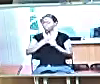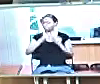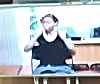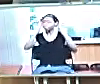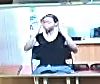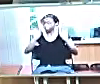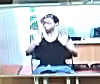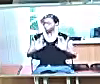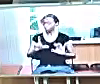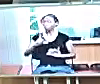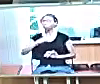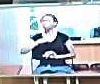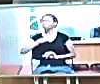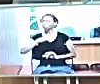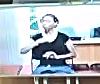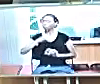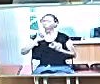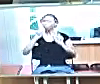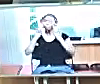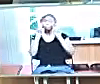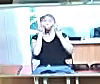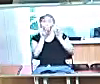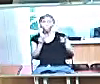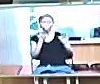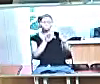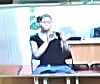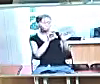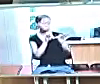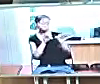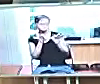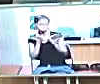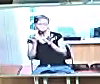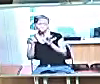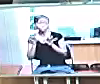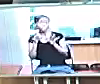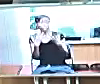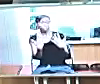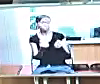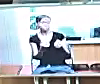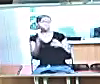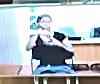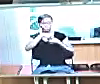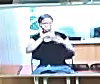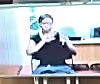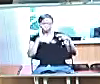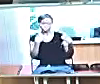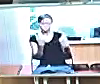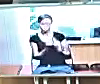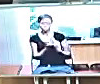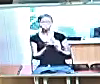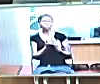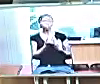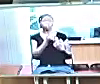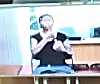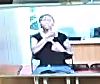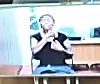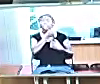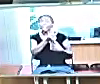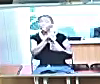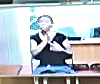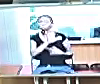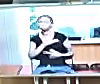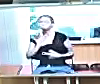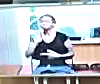estamos aí é contemplando projetos aprovados nessa comissão nos 17 territórios